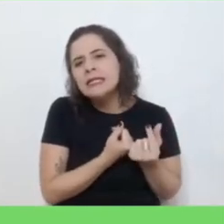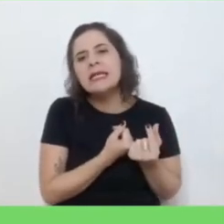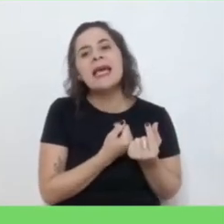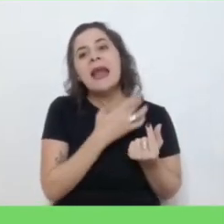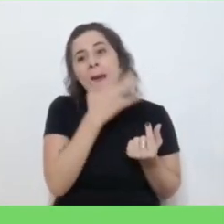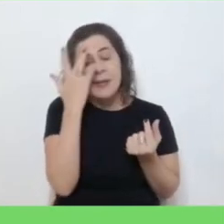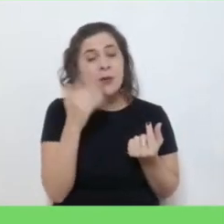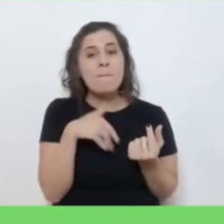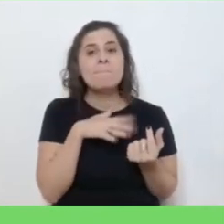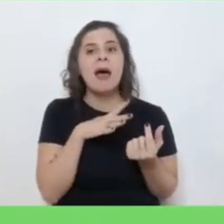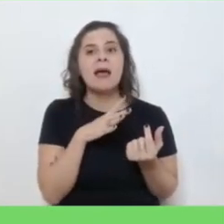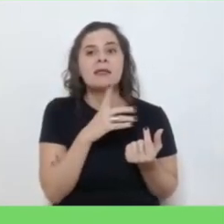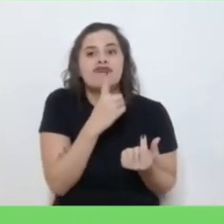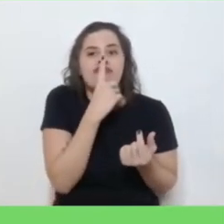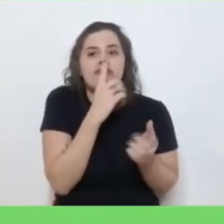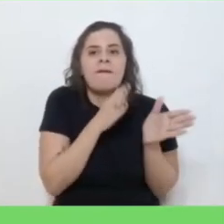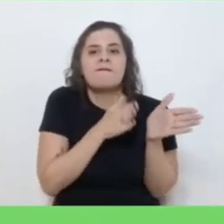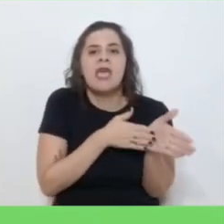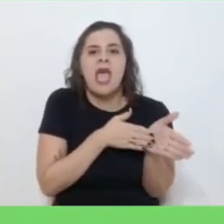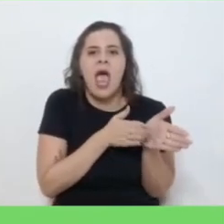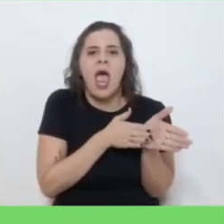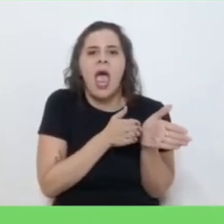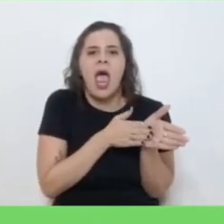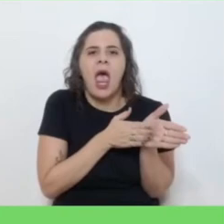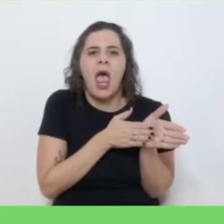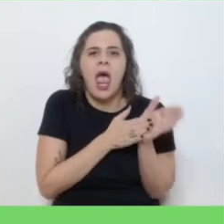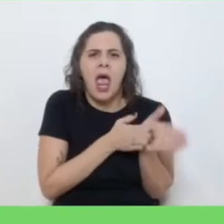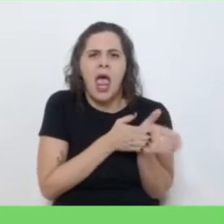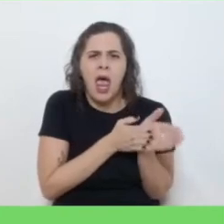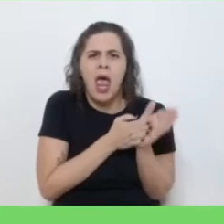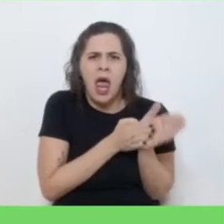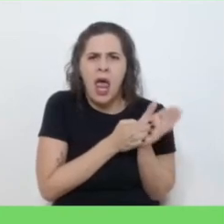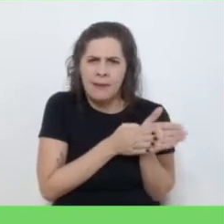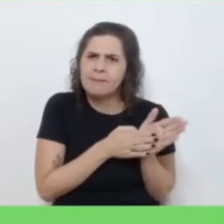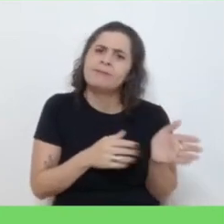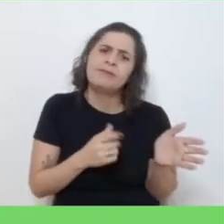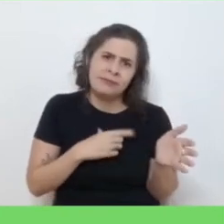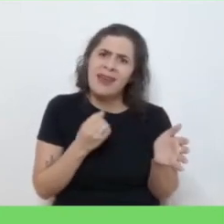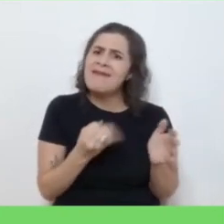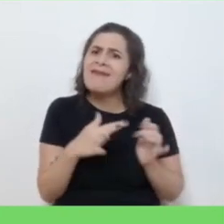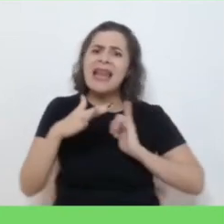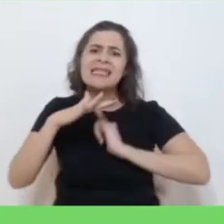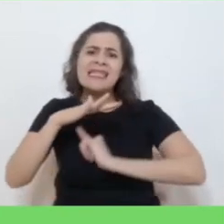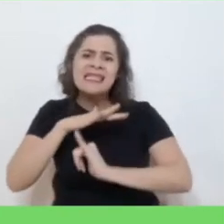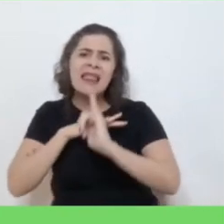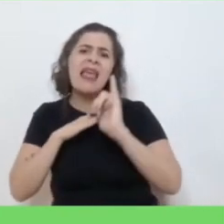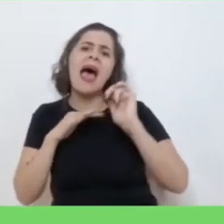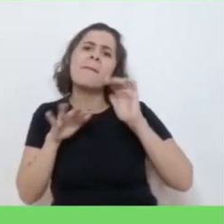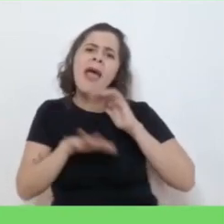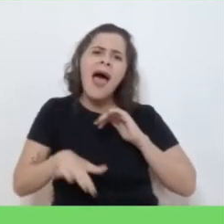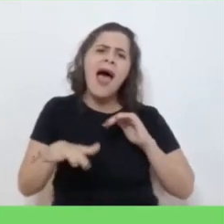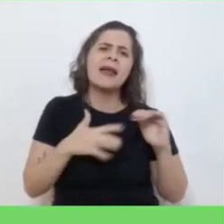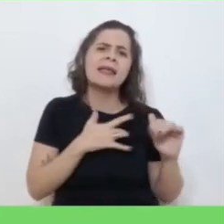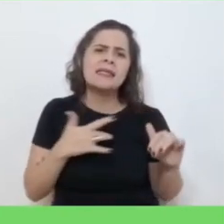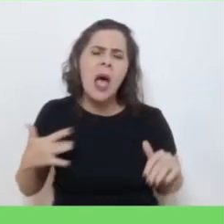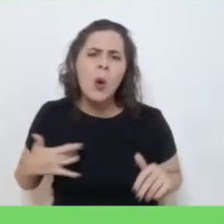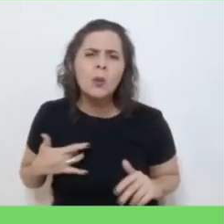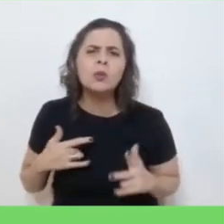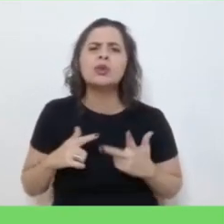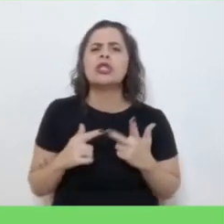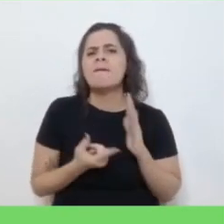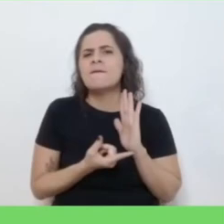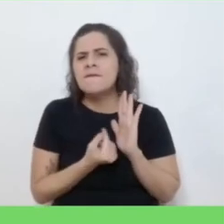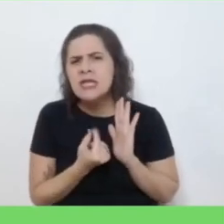amarrada ali, uma health tech, né? O pessoal, essas startups da área de saúde, da área de finanças,